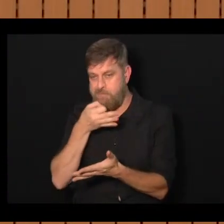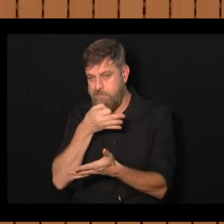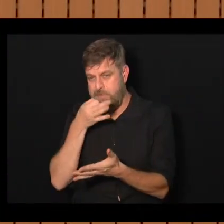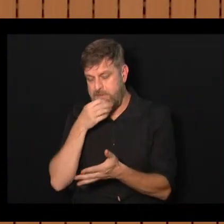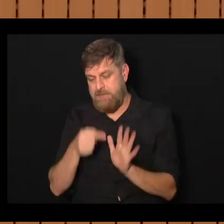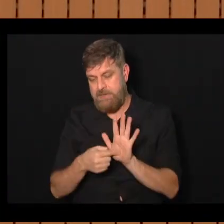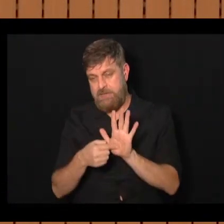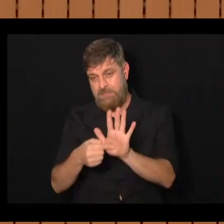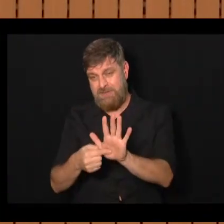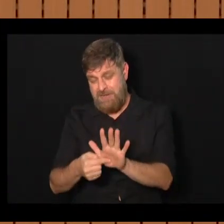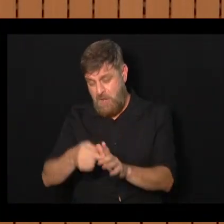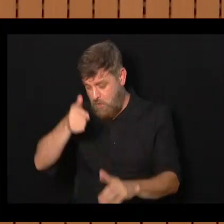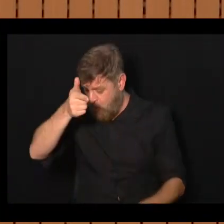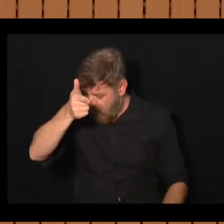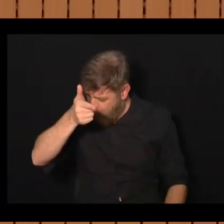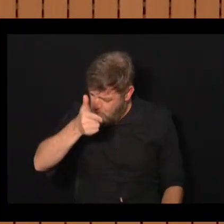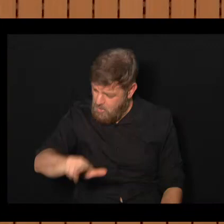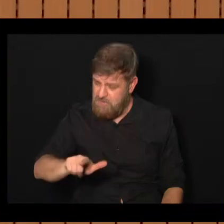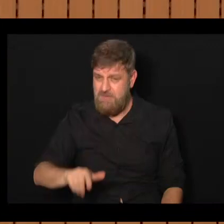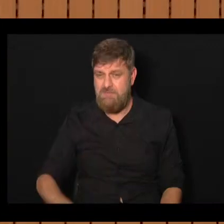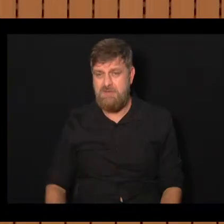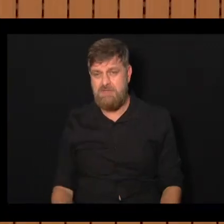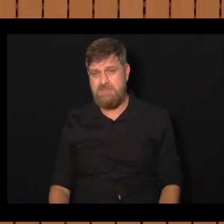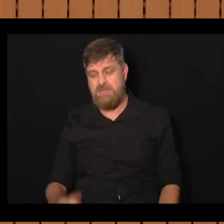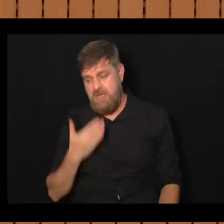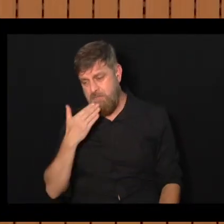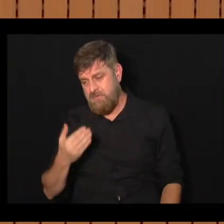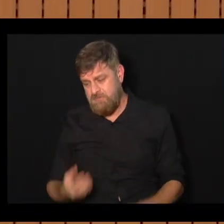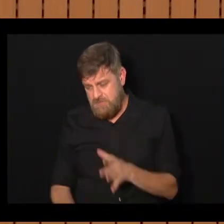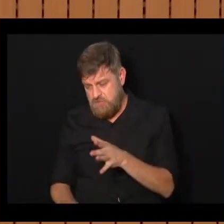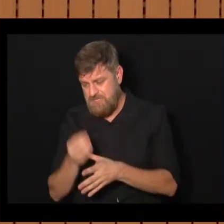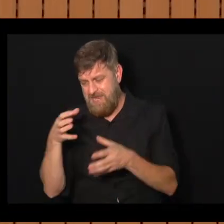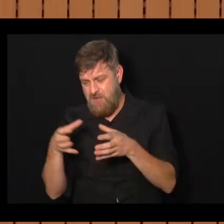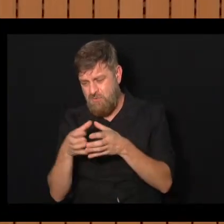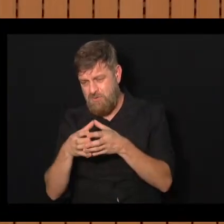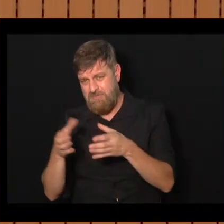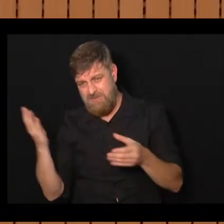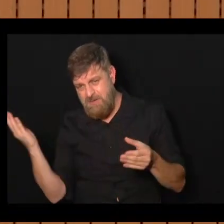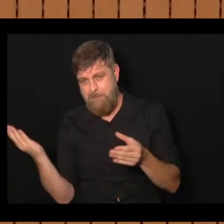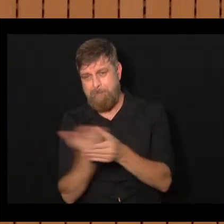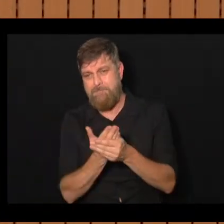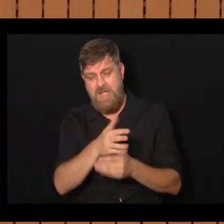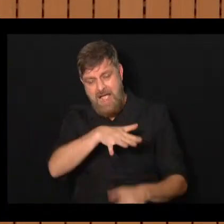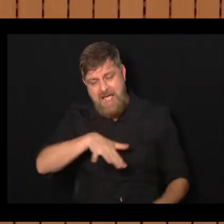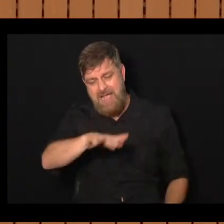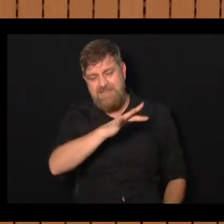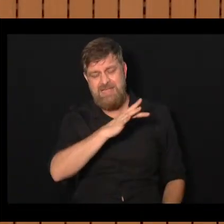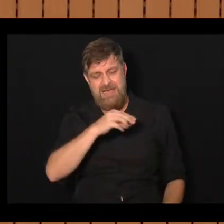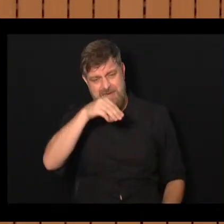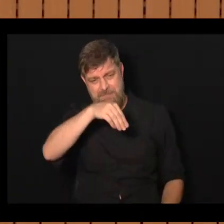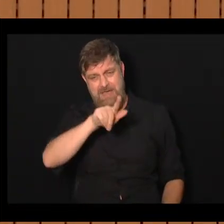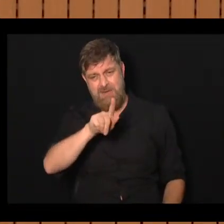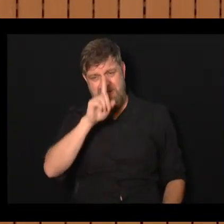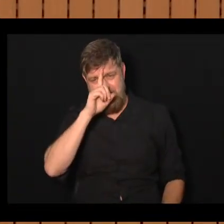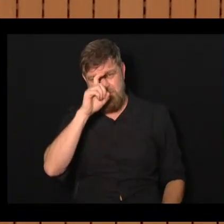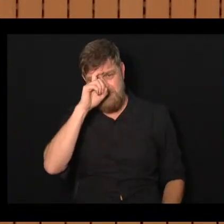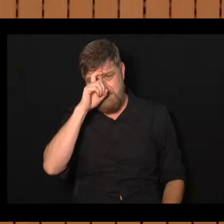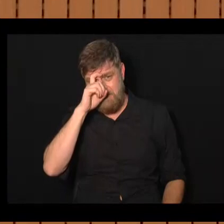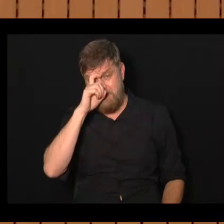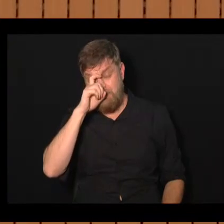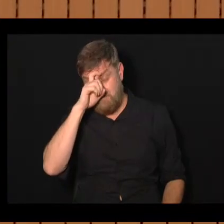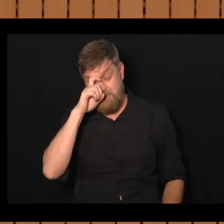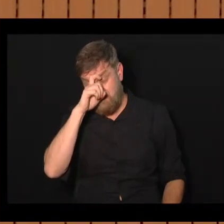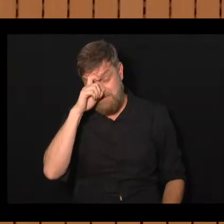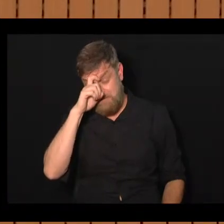apresentar, mais uma vez, uma CPI, a CPI da Rede Mário Gatti. A Rede Mário